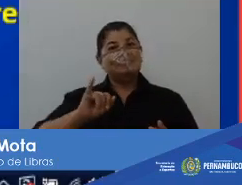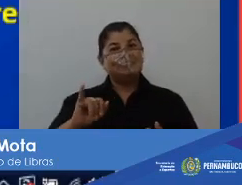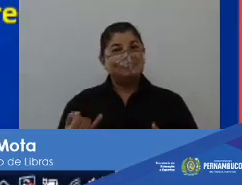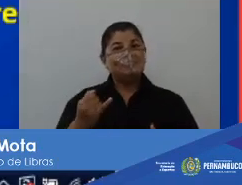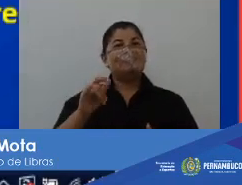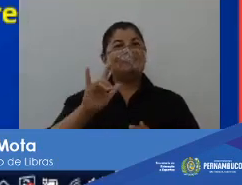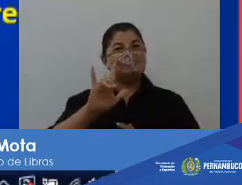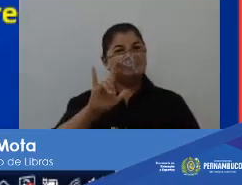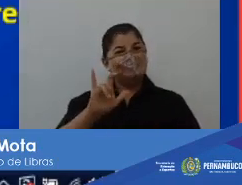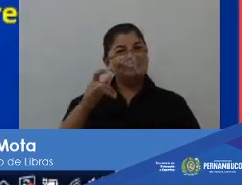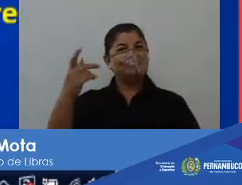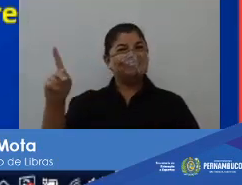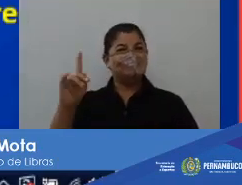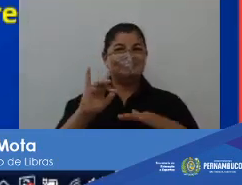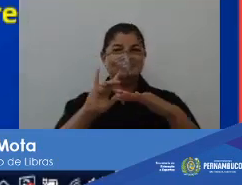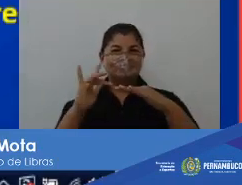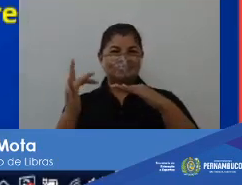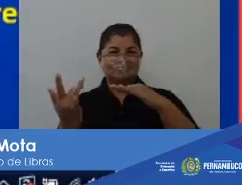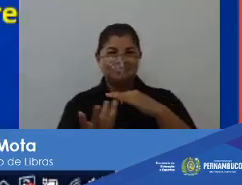redes sociais. Tem lá, ó,